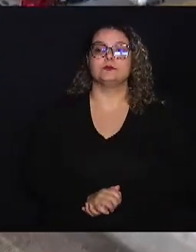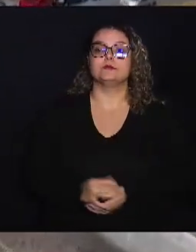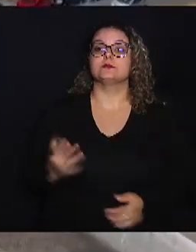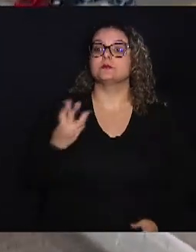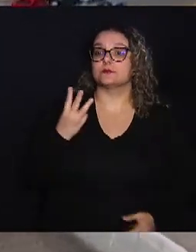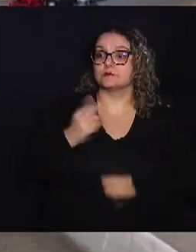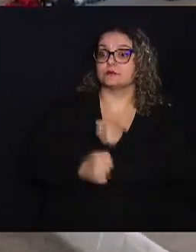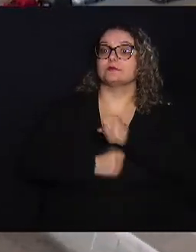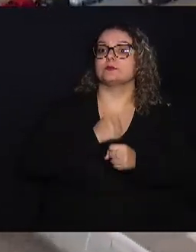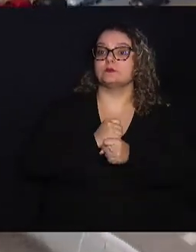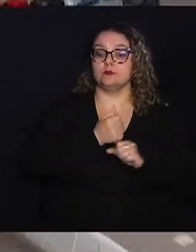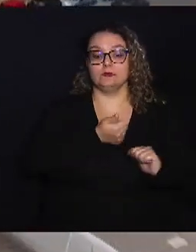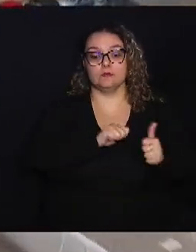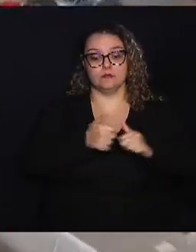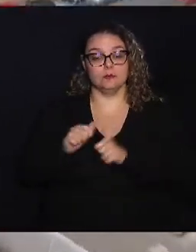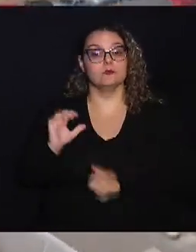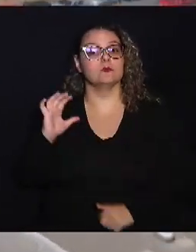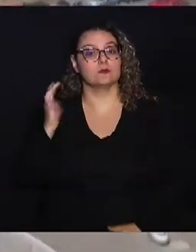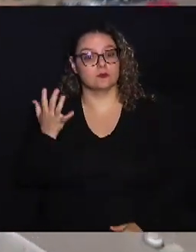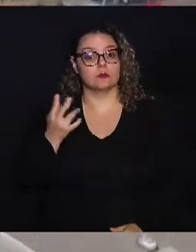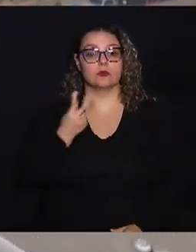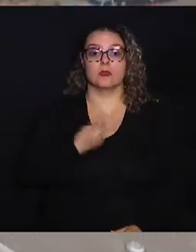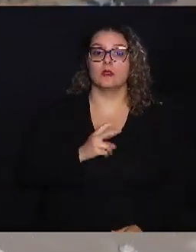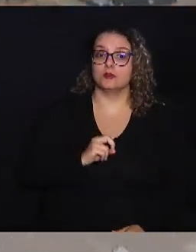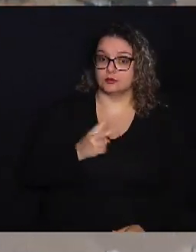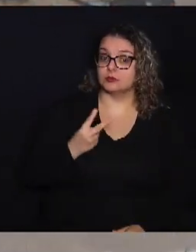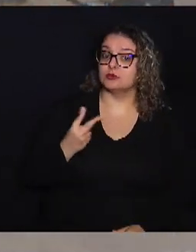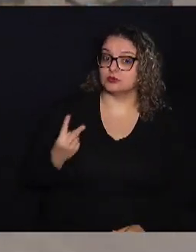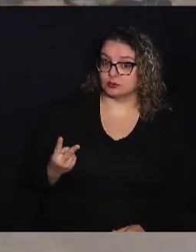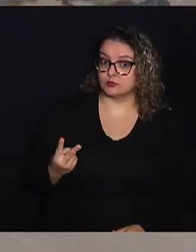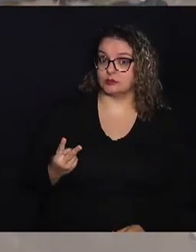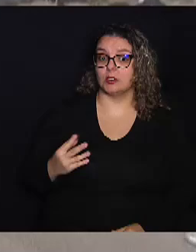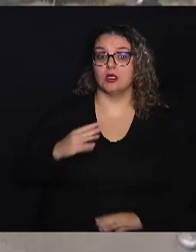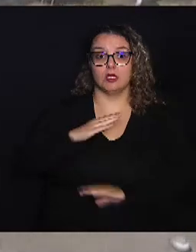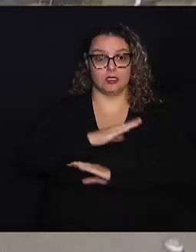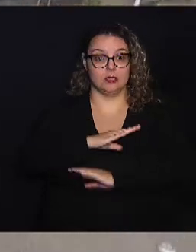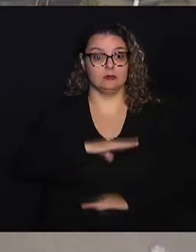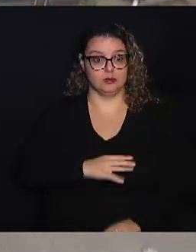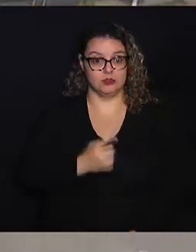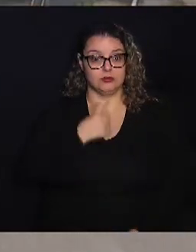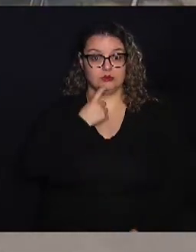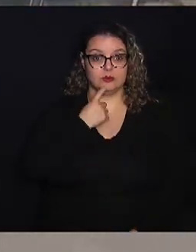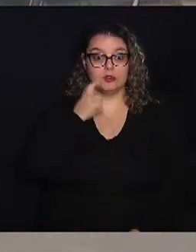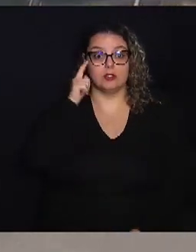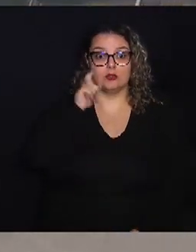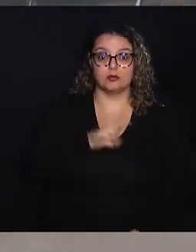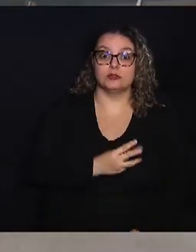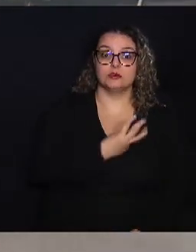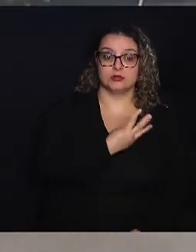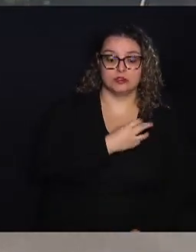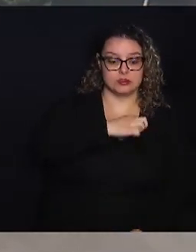ano em que a avaliação acontece. Em 2022, a Câmara de Campinas atingiu